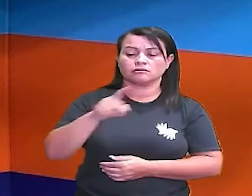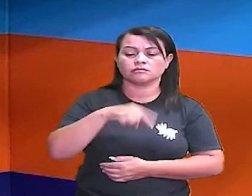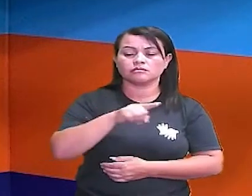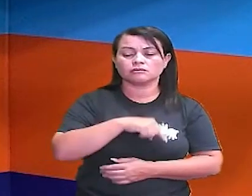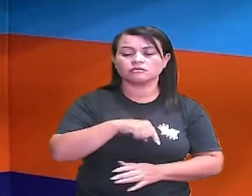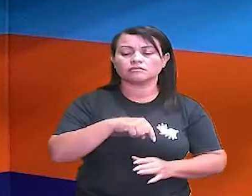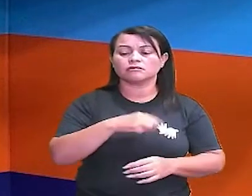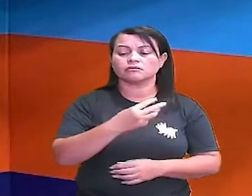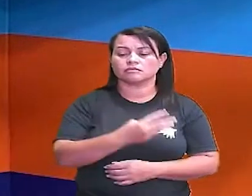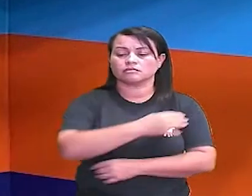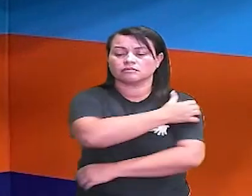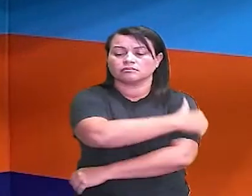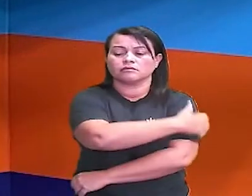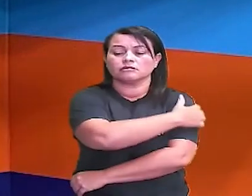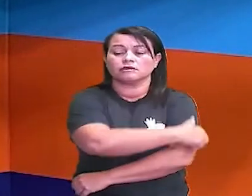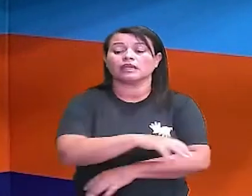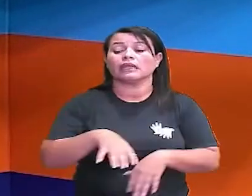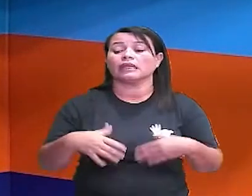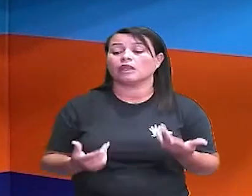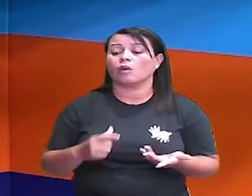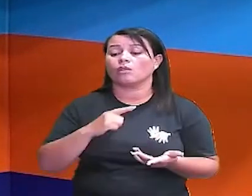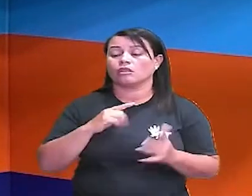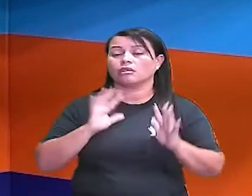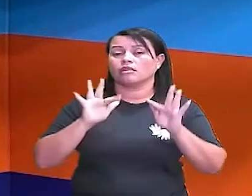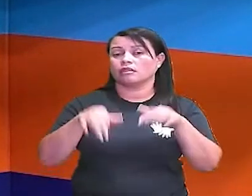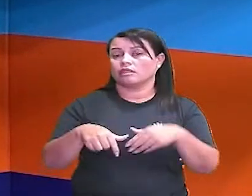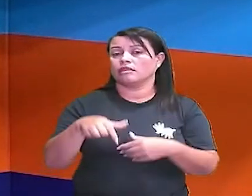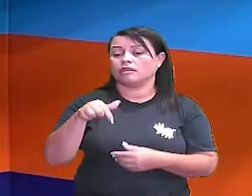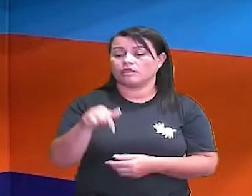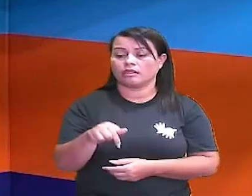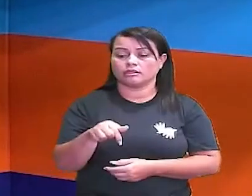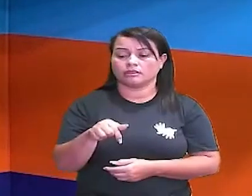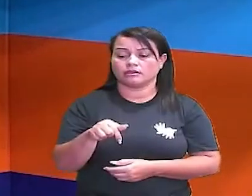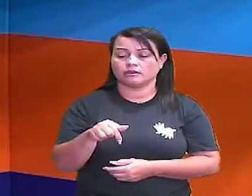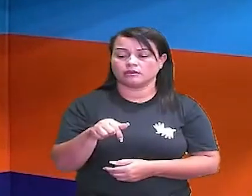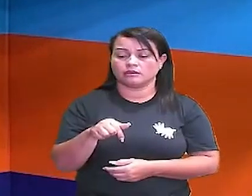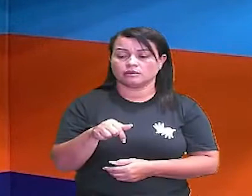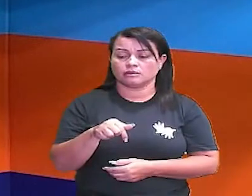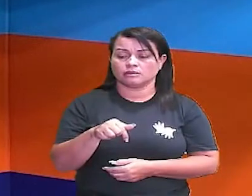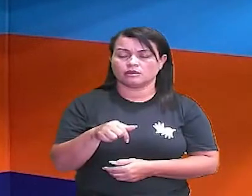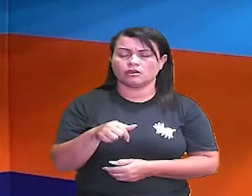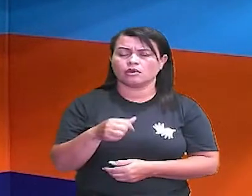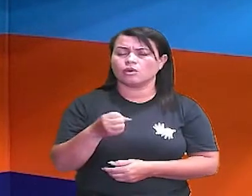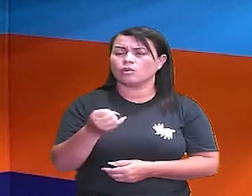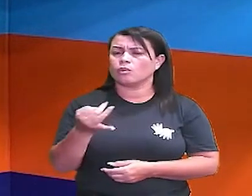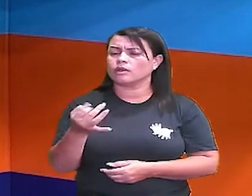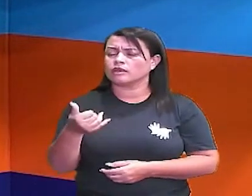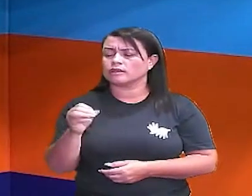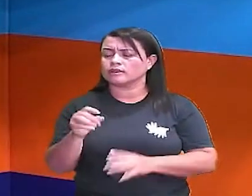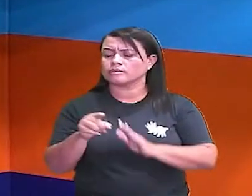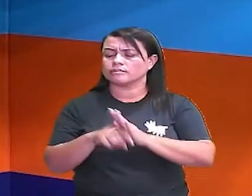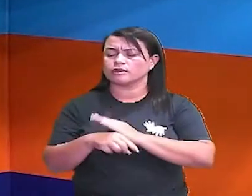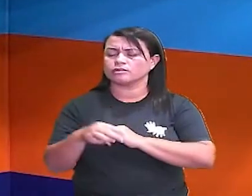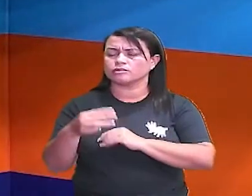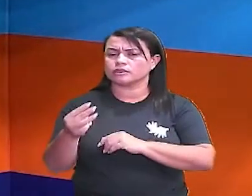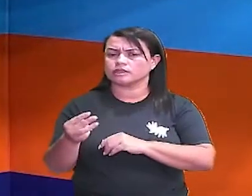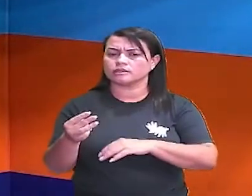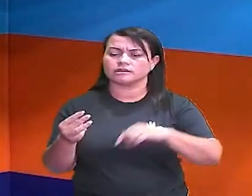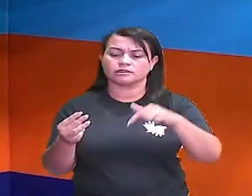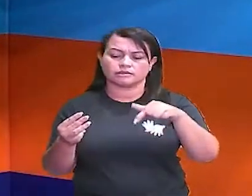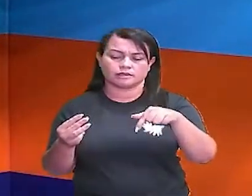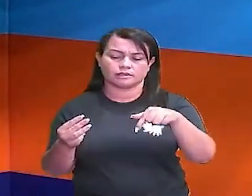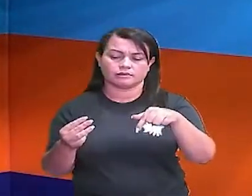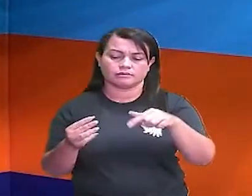1, 2, 3. E aí eu terminei no 7. Quanto é 10 menos 3?